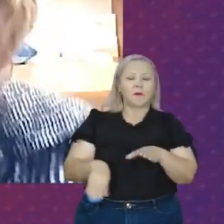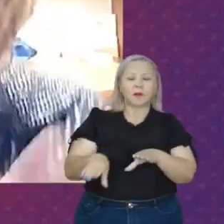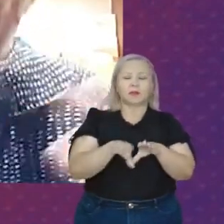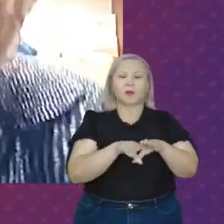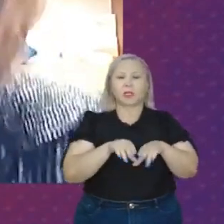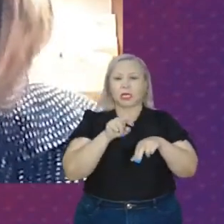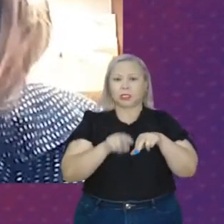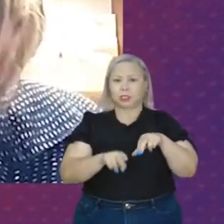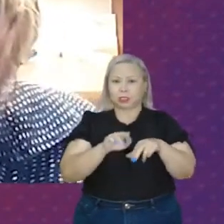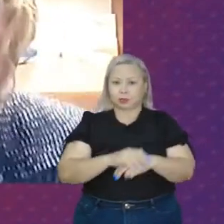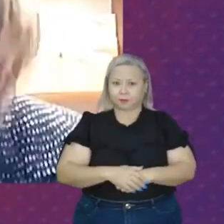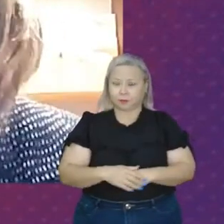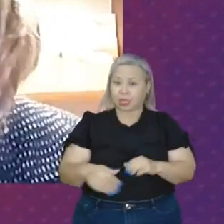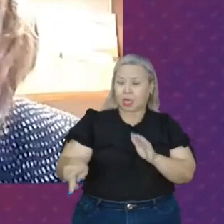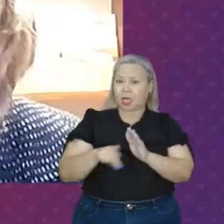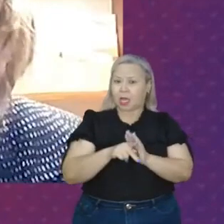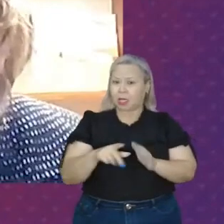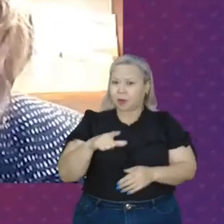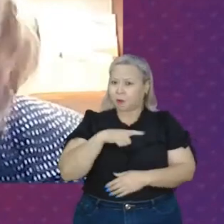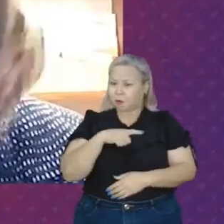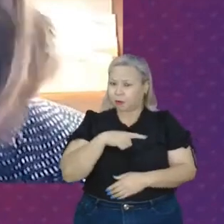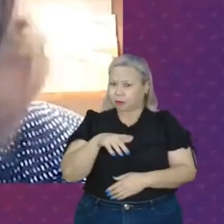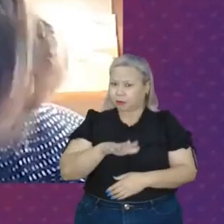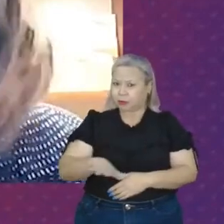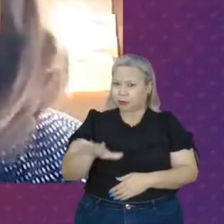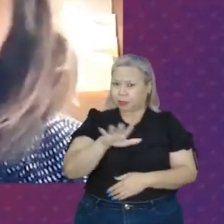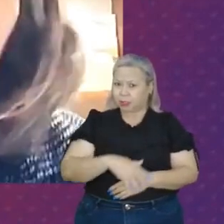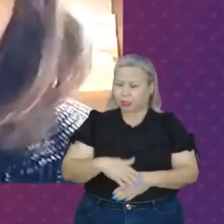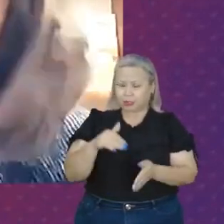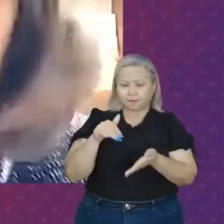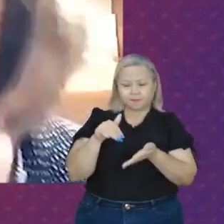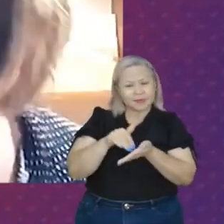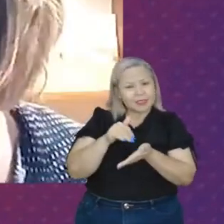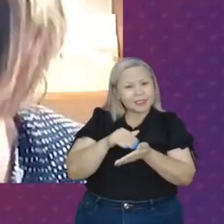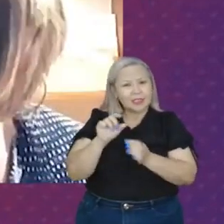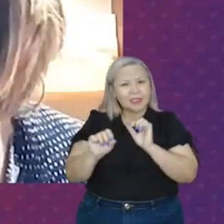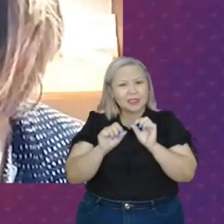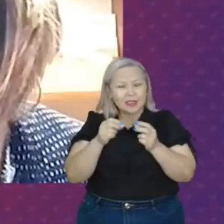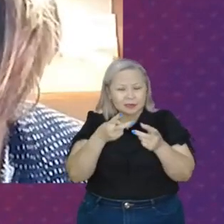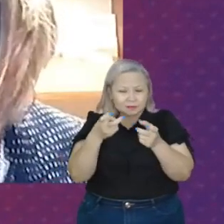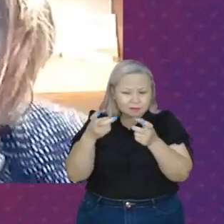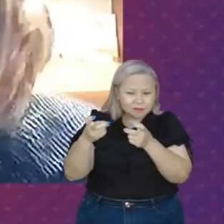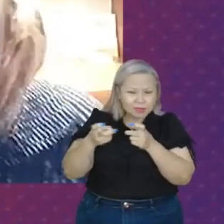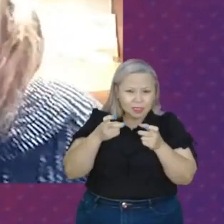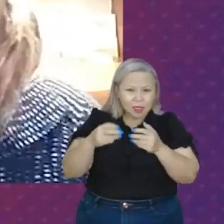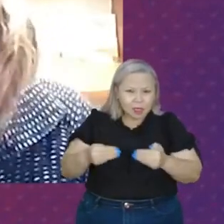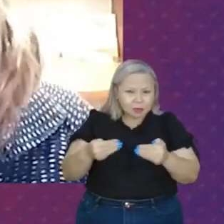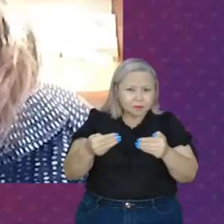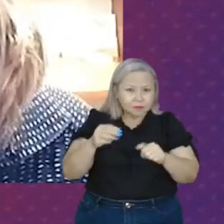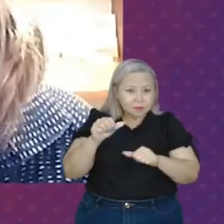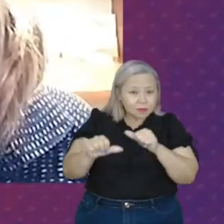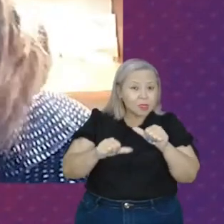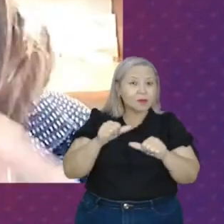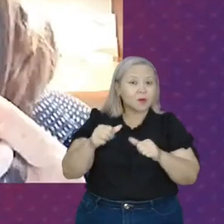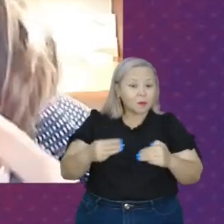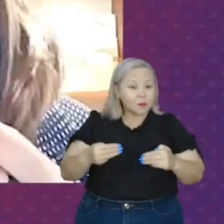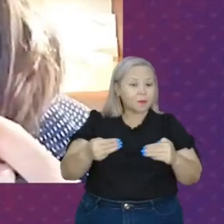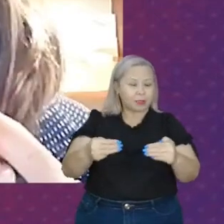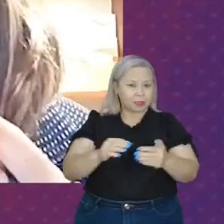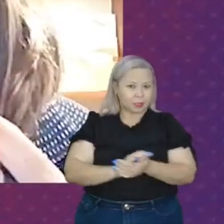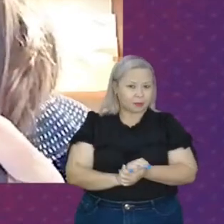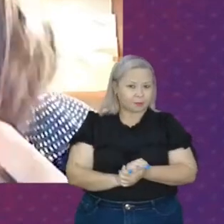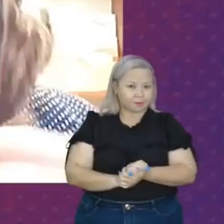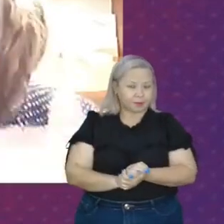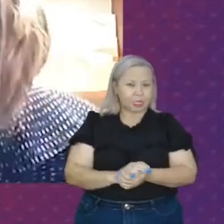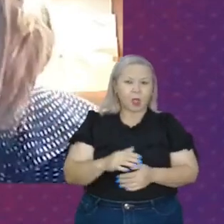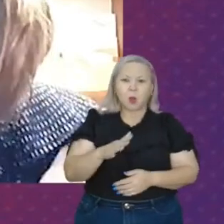gêneros, pela própria existência da Secretaria com status de ministério. Então, isso tudo tem um